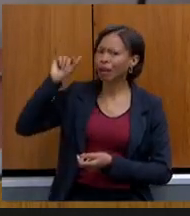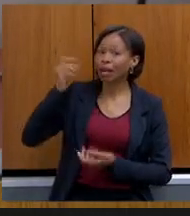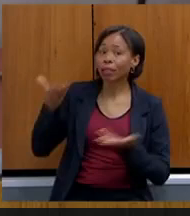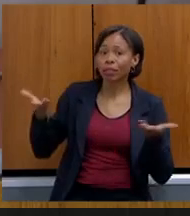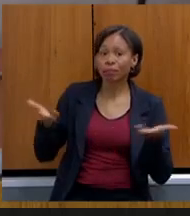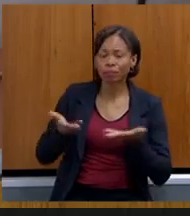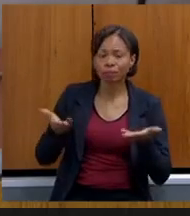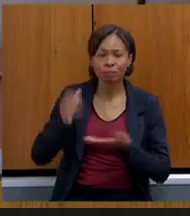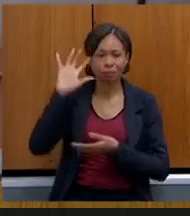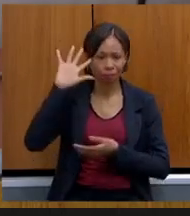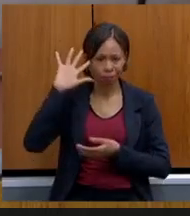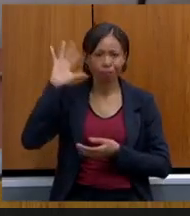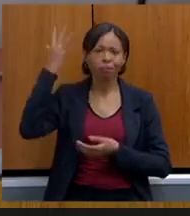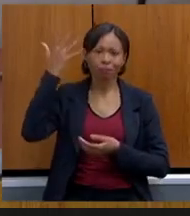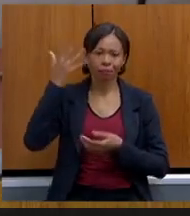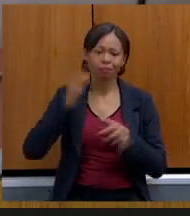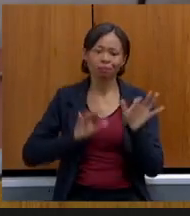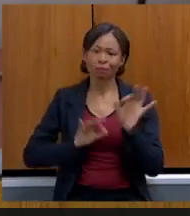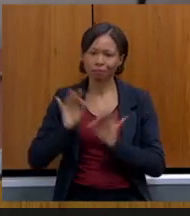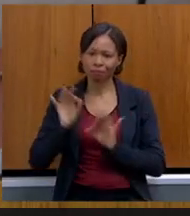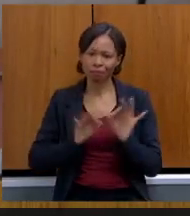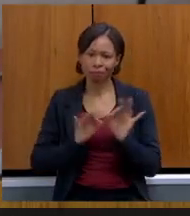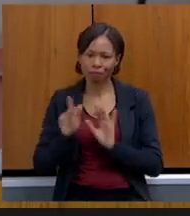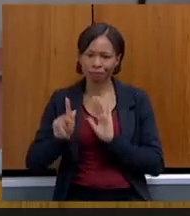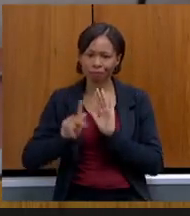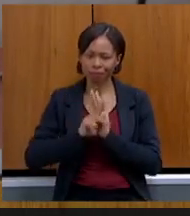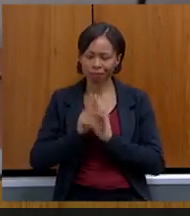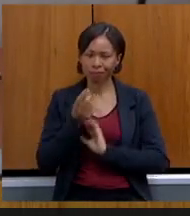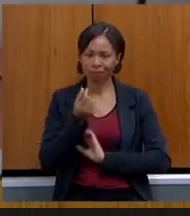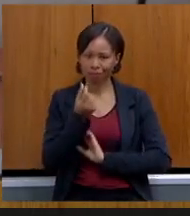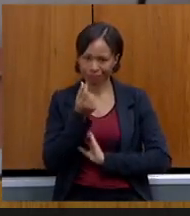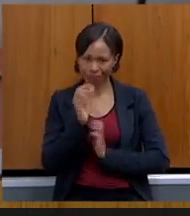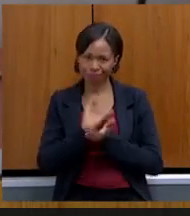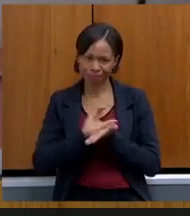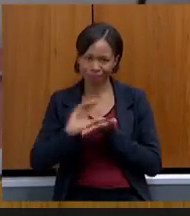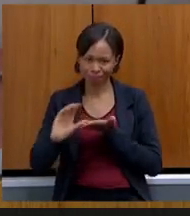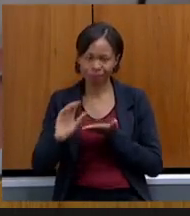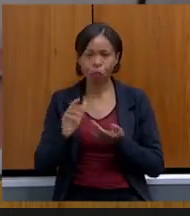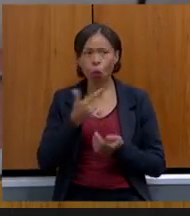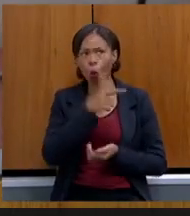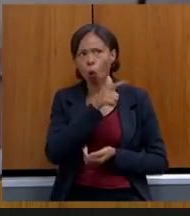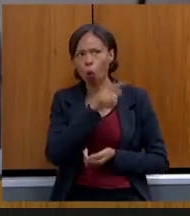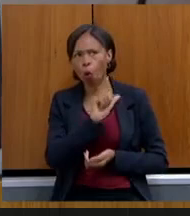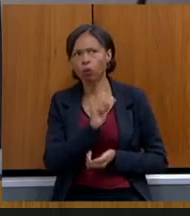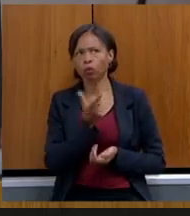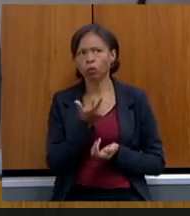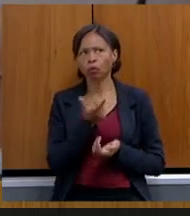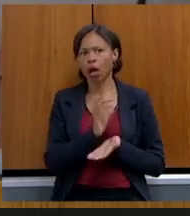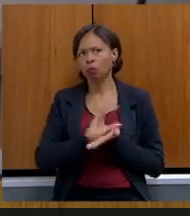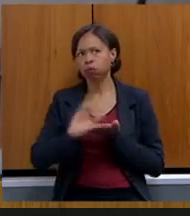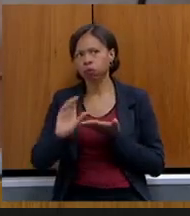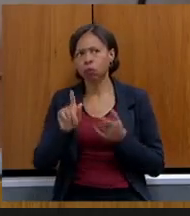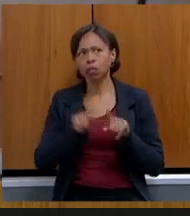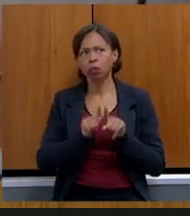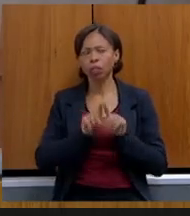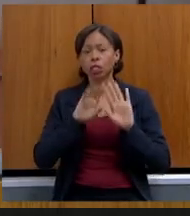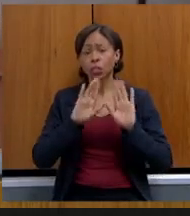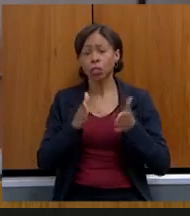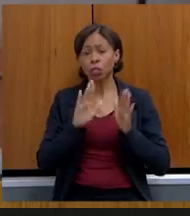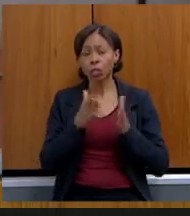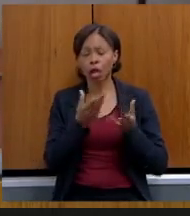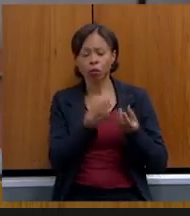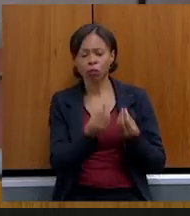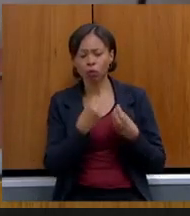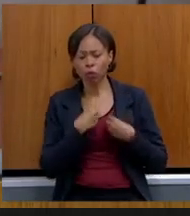atender né posteriormente a sua organização financeira em relação aos demais recursos a gente vem recebendo toda a sinalização